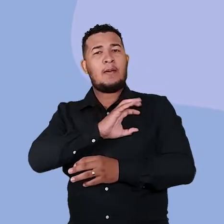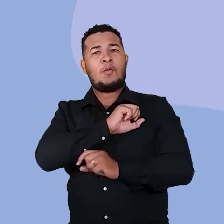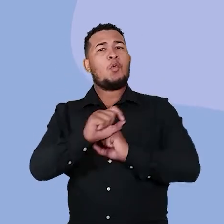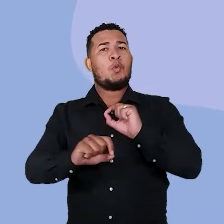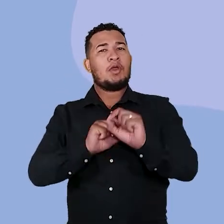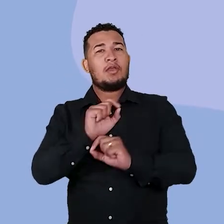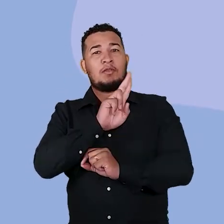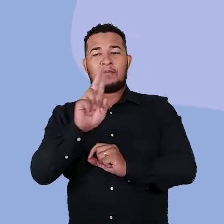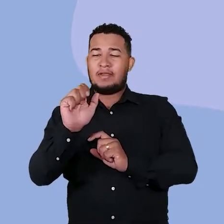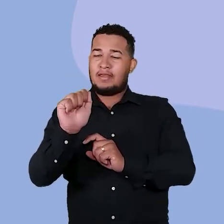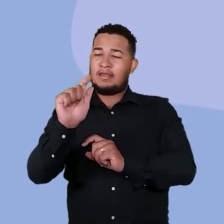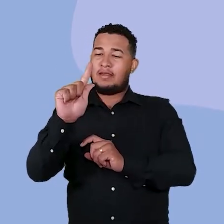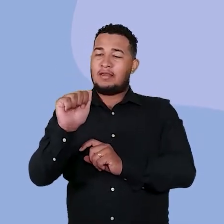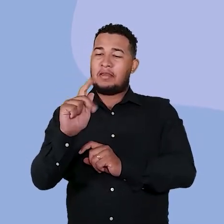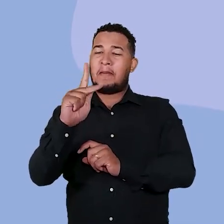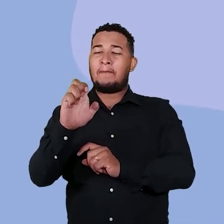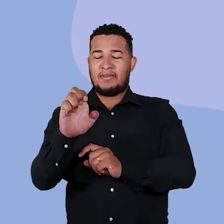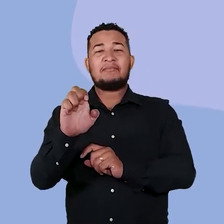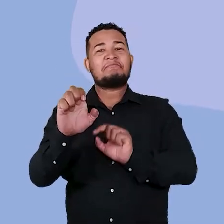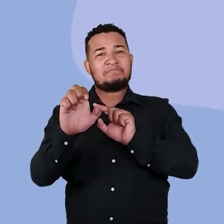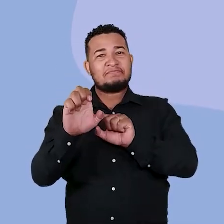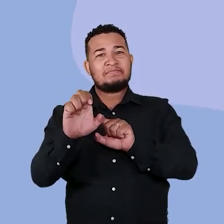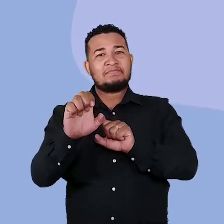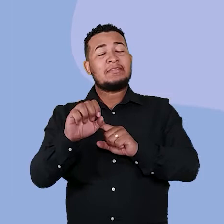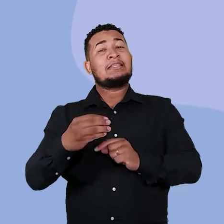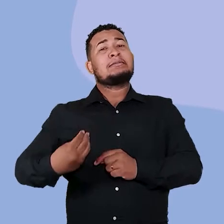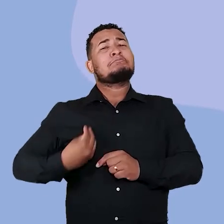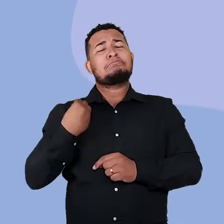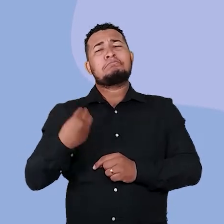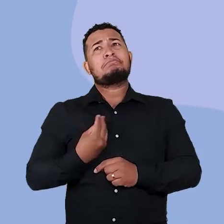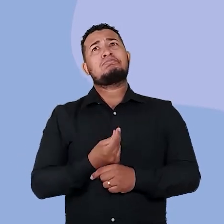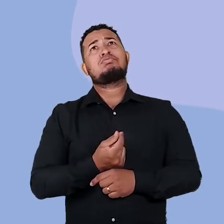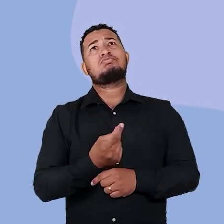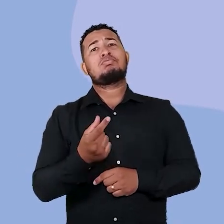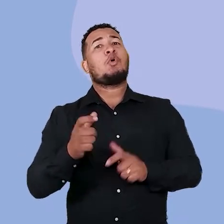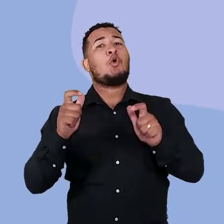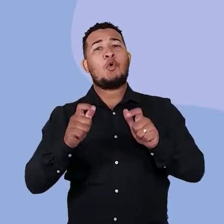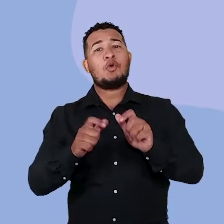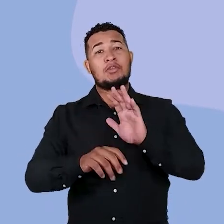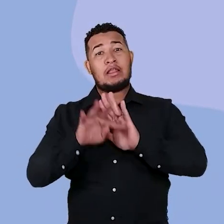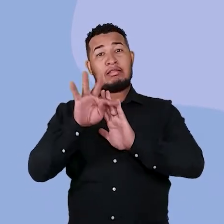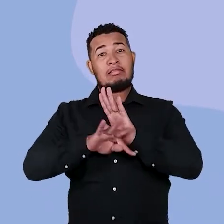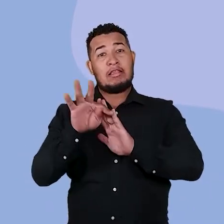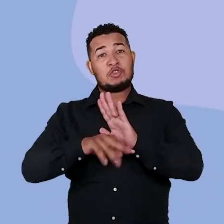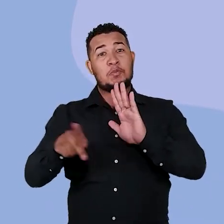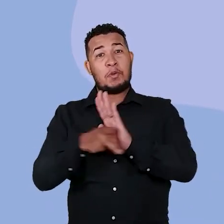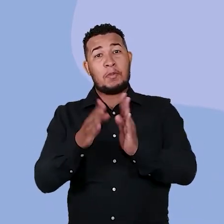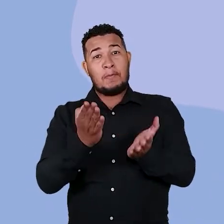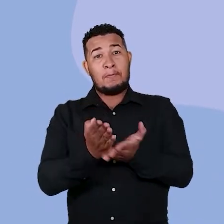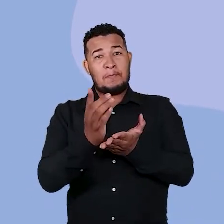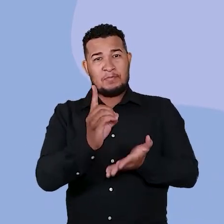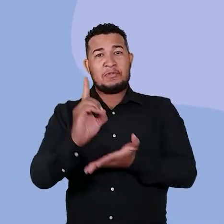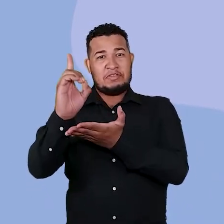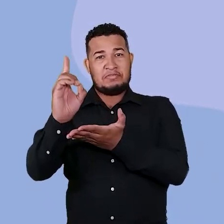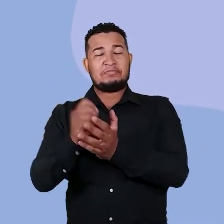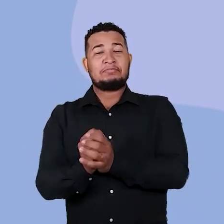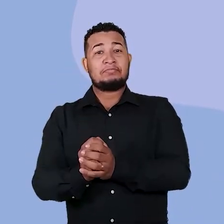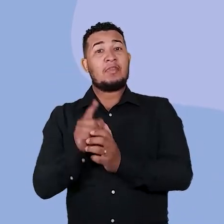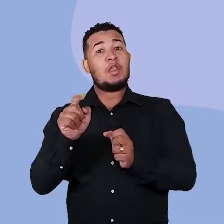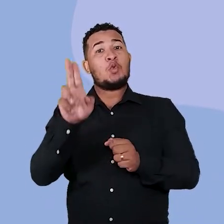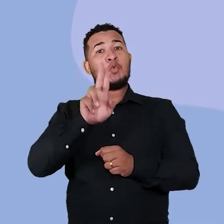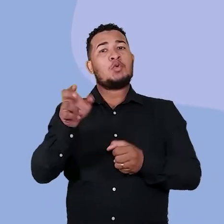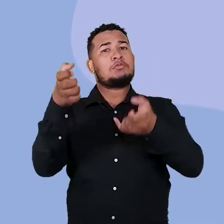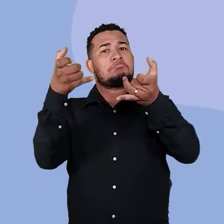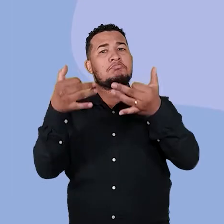é ágape. Curiosamente, um termo muito presente no texto bíblico. E ele é